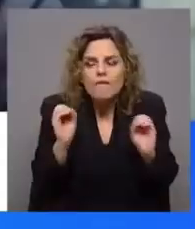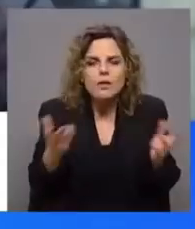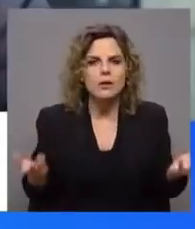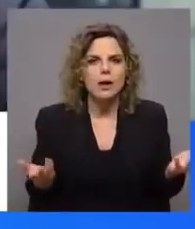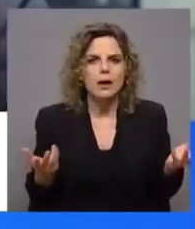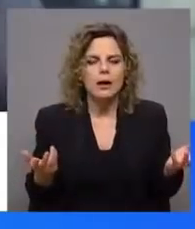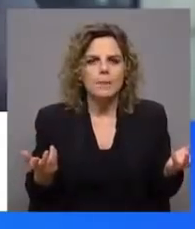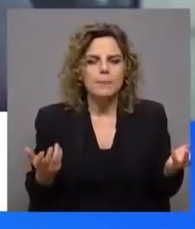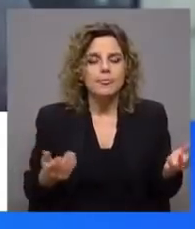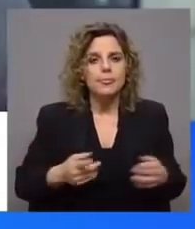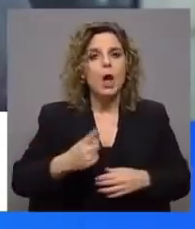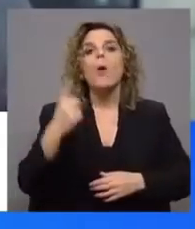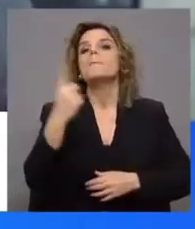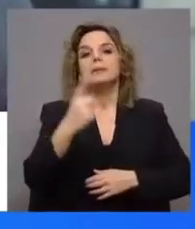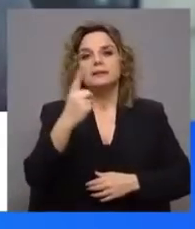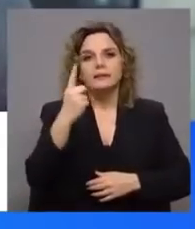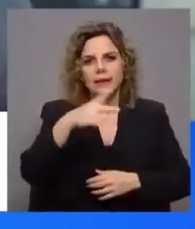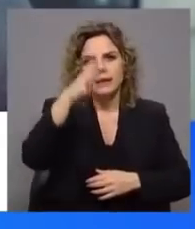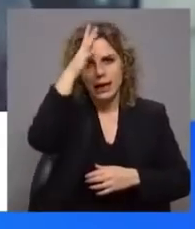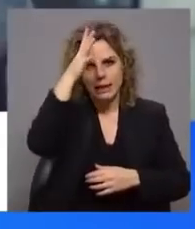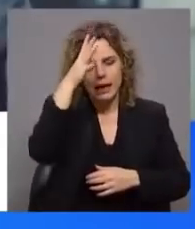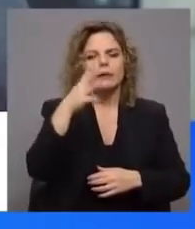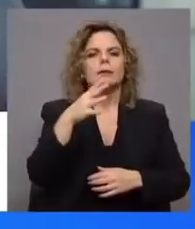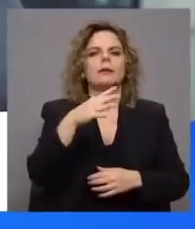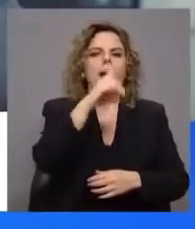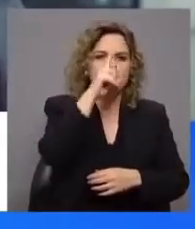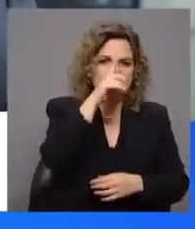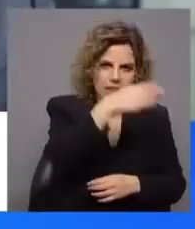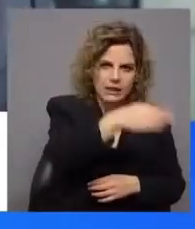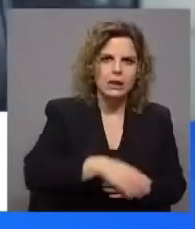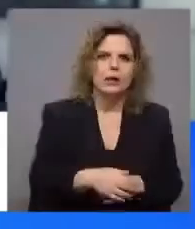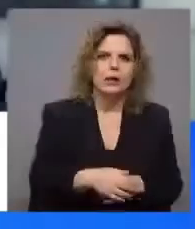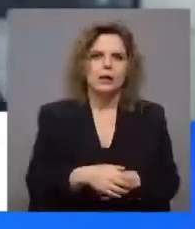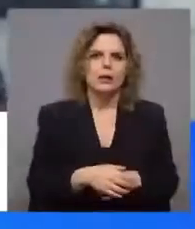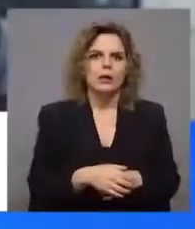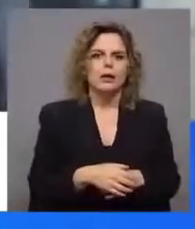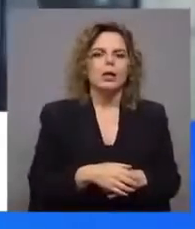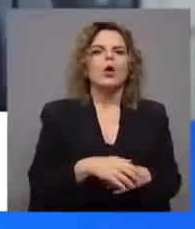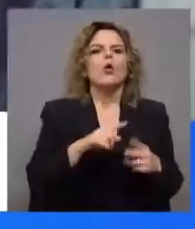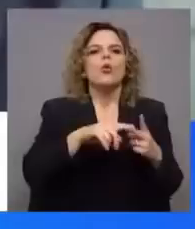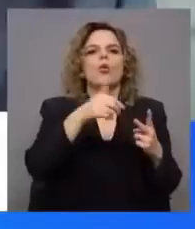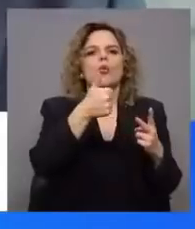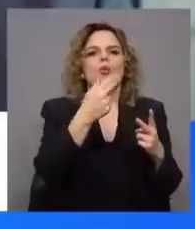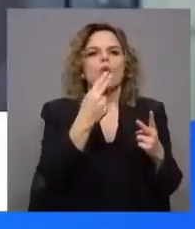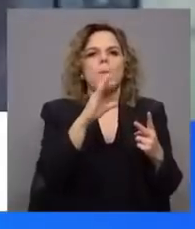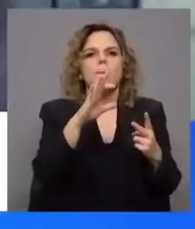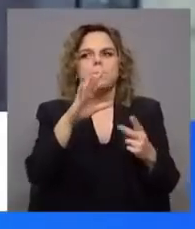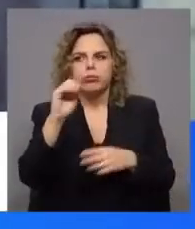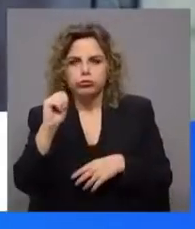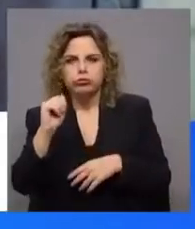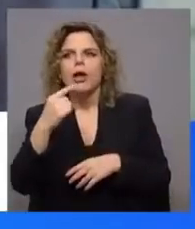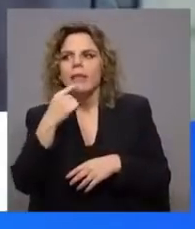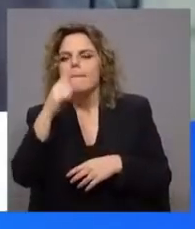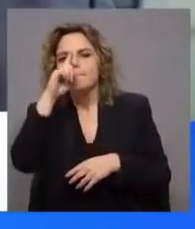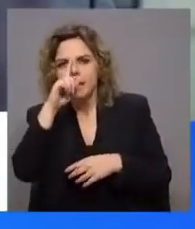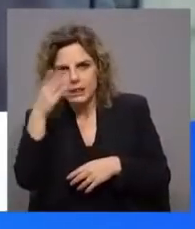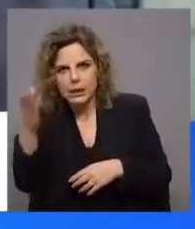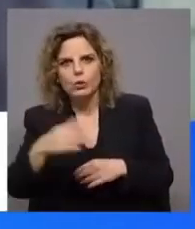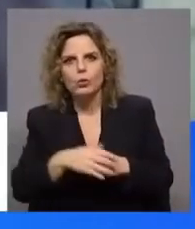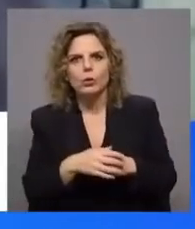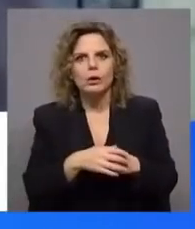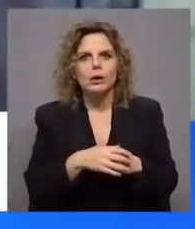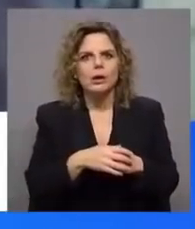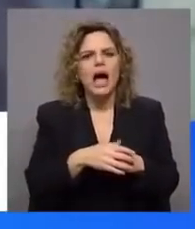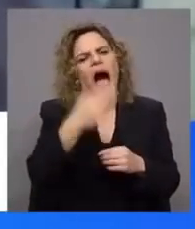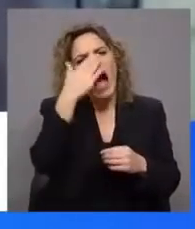o presidente do Iraque mentiu, Saddam Hussein, dizendo que tinha. O Bush mentiu do jeito que tinha. E quem pagou o preço foi o